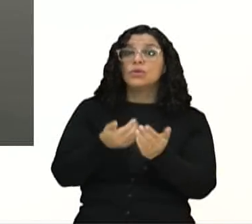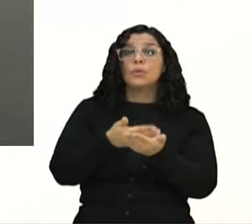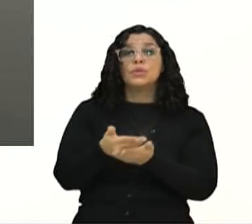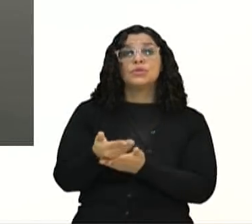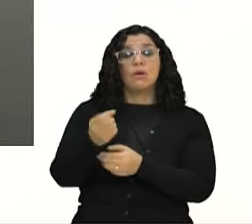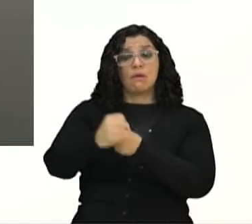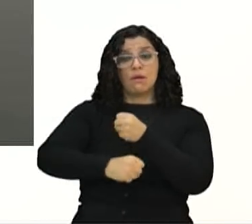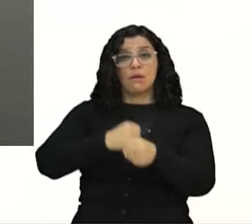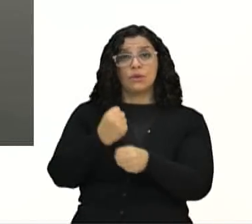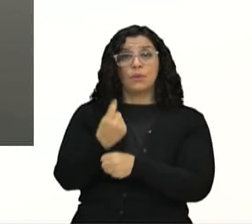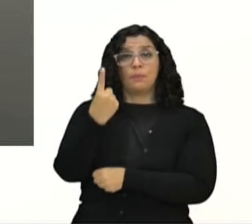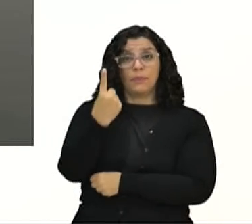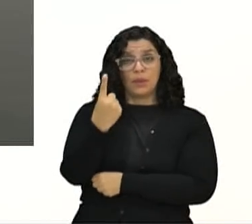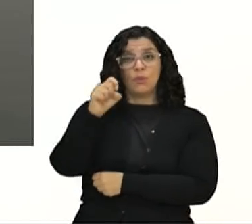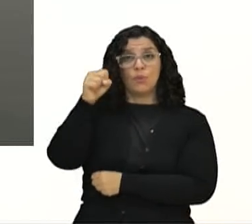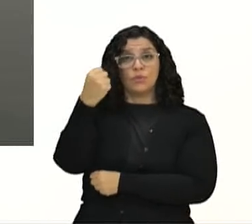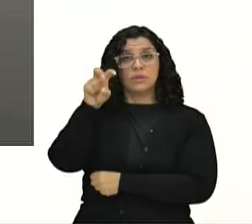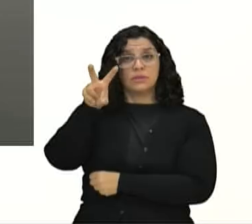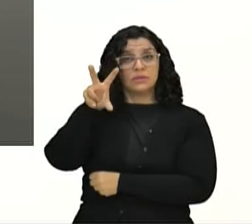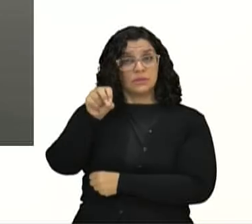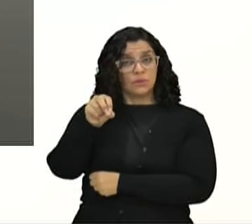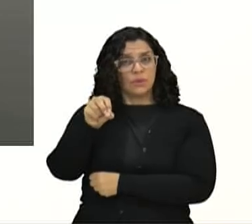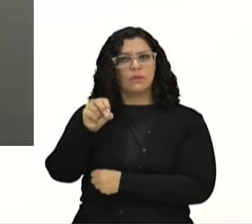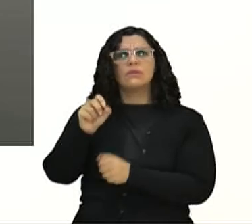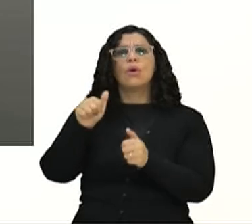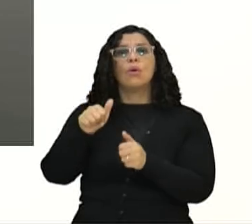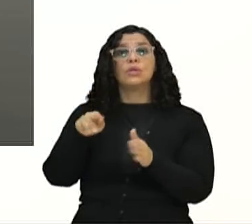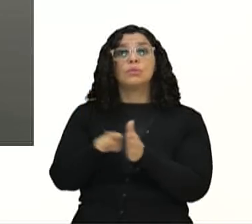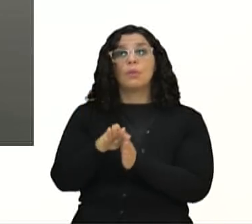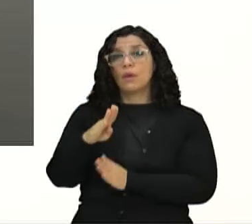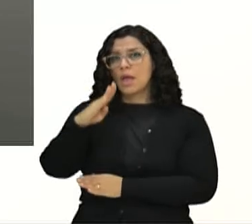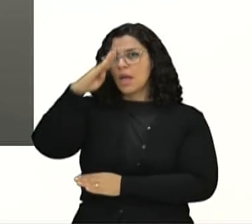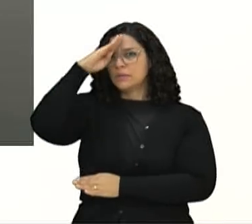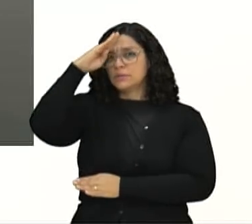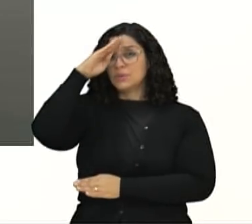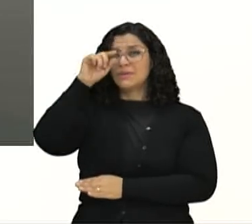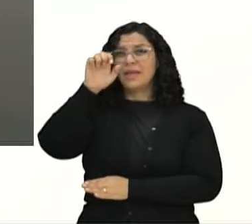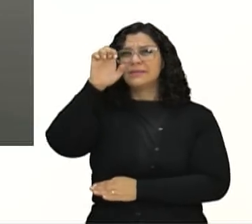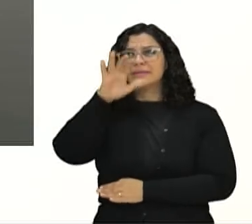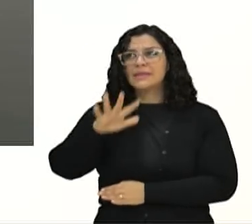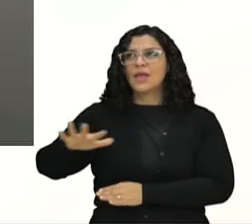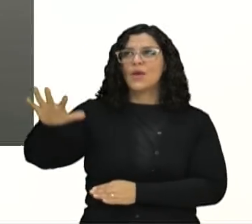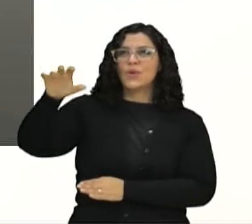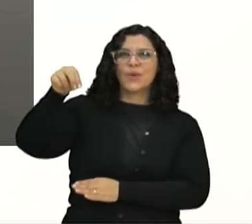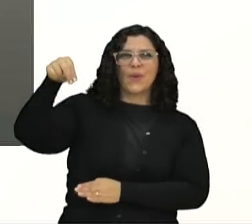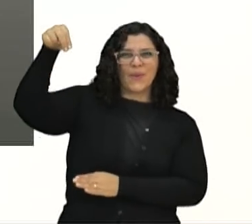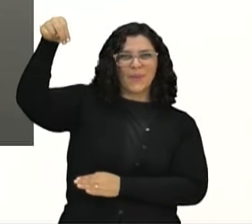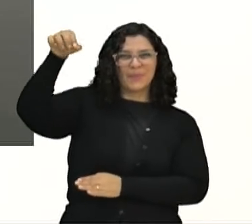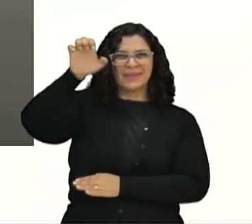em 1850, nos meios militares escandinavos. Então, imaginem lá o